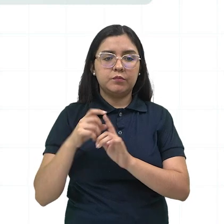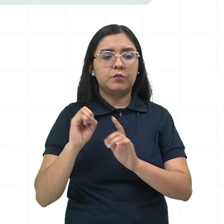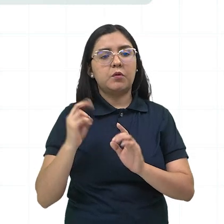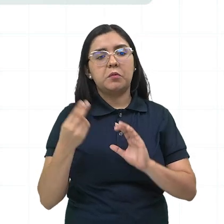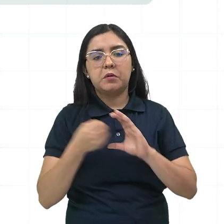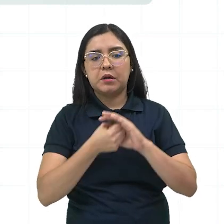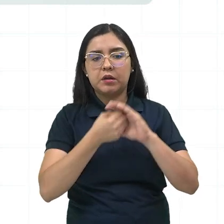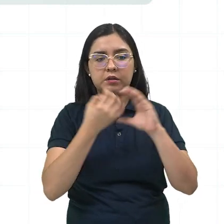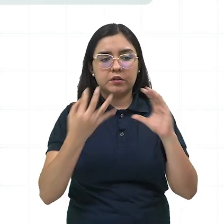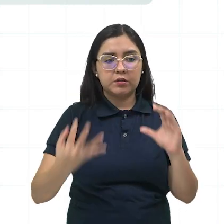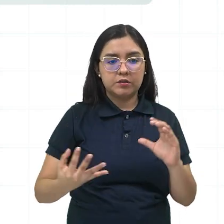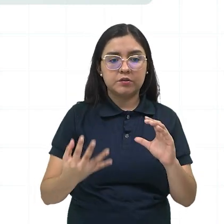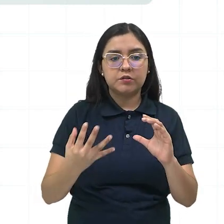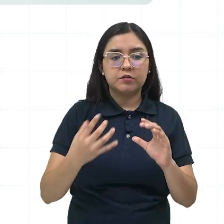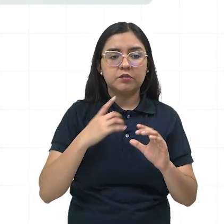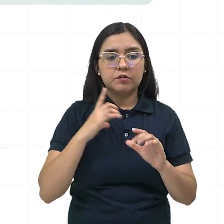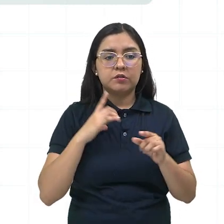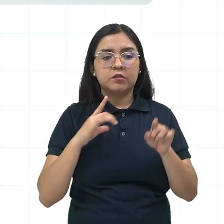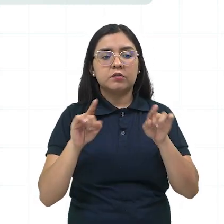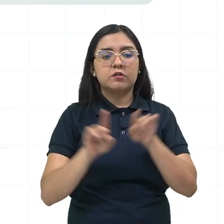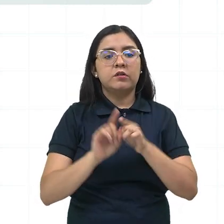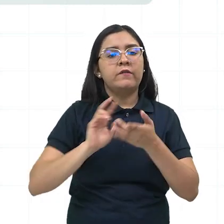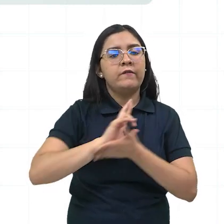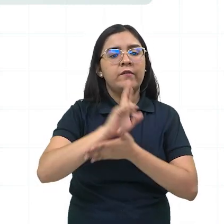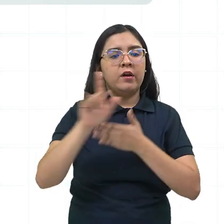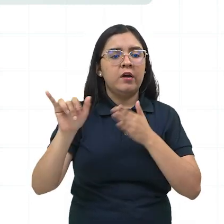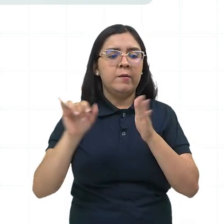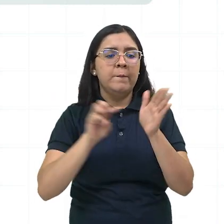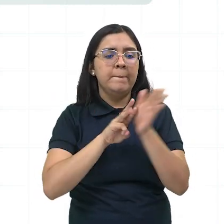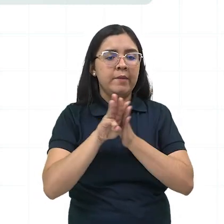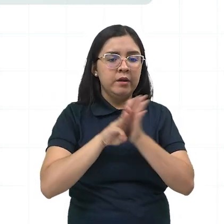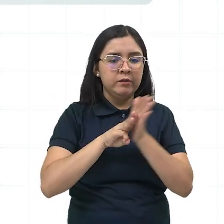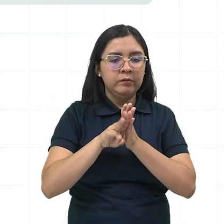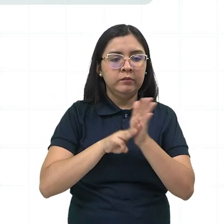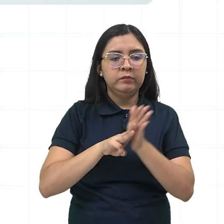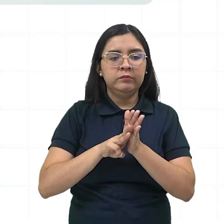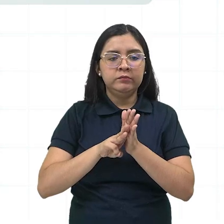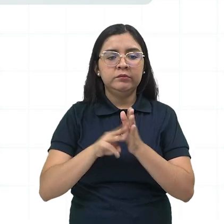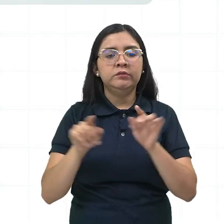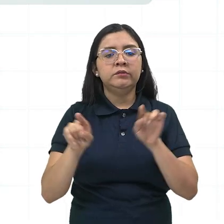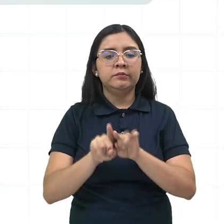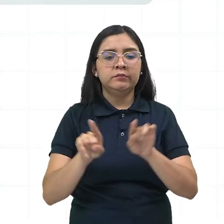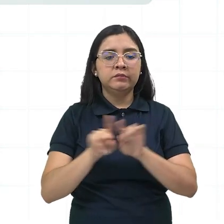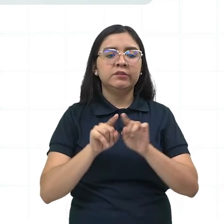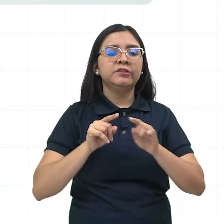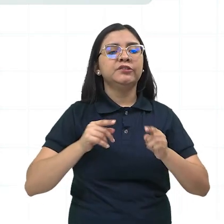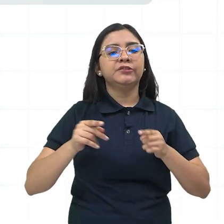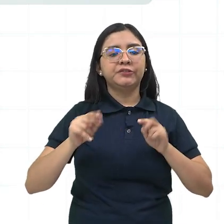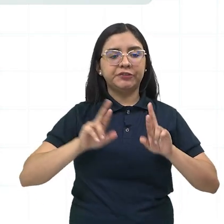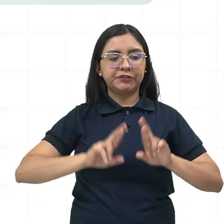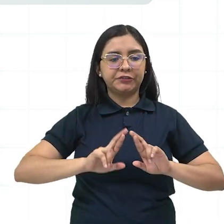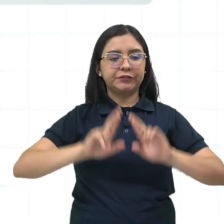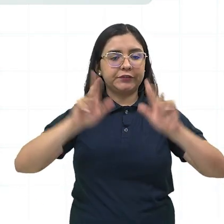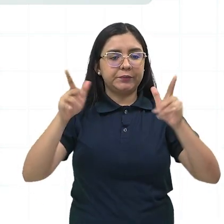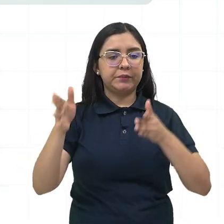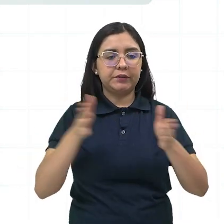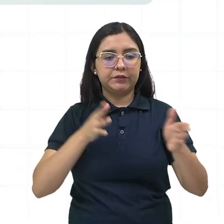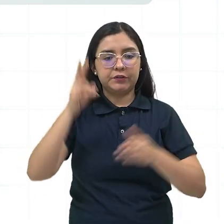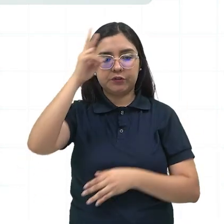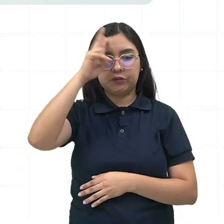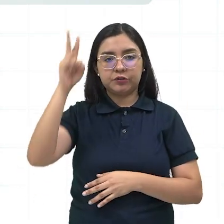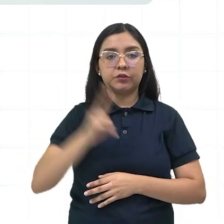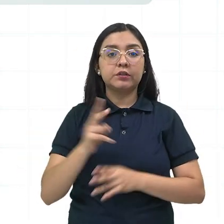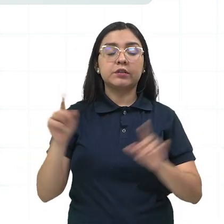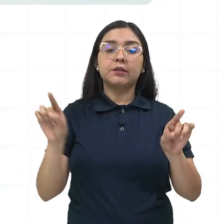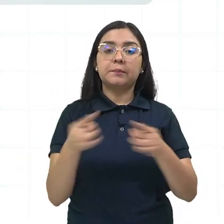configurações obtidas e a partir de vários métodos. em diferentes períodos da história